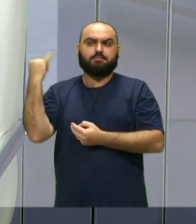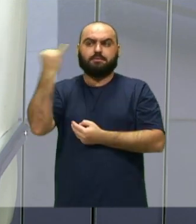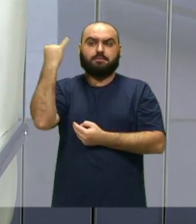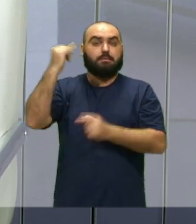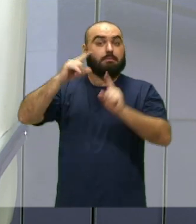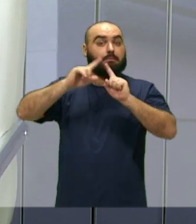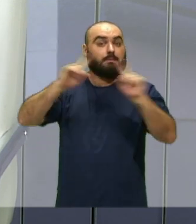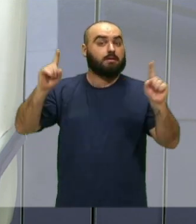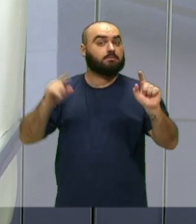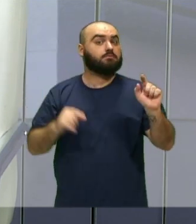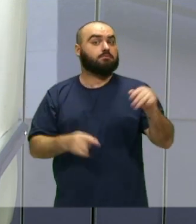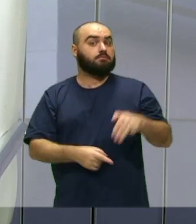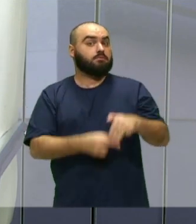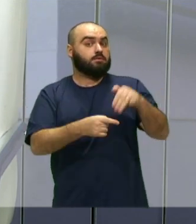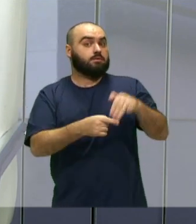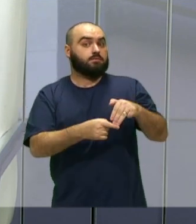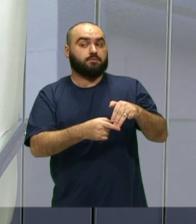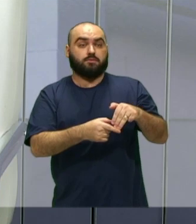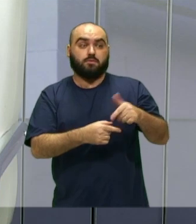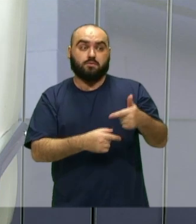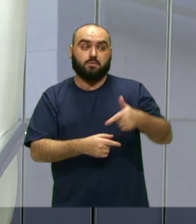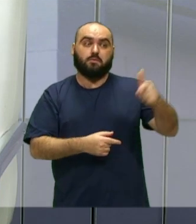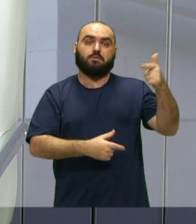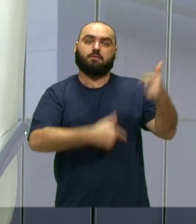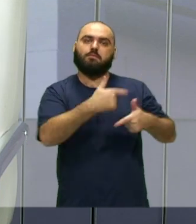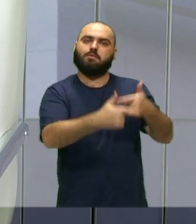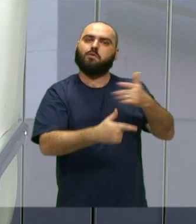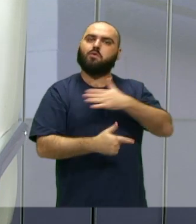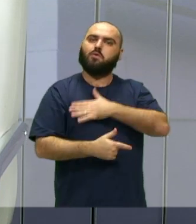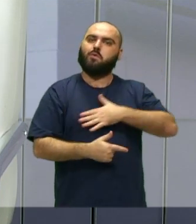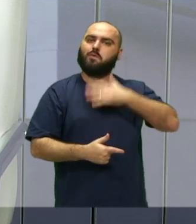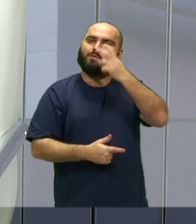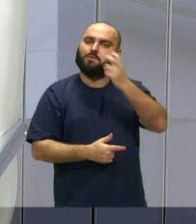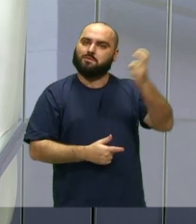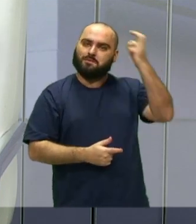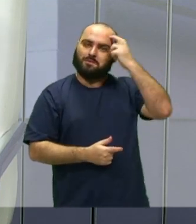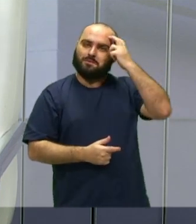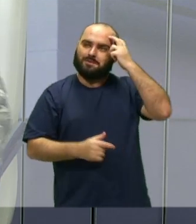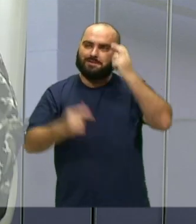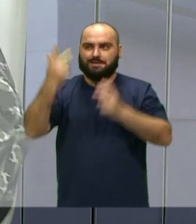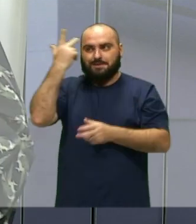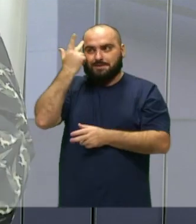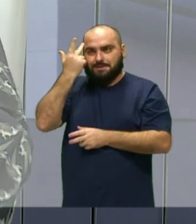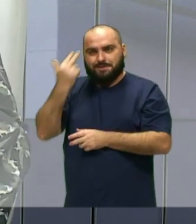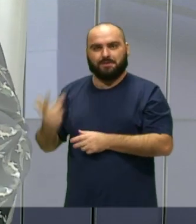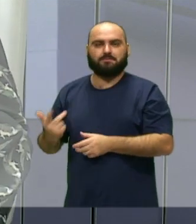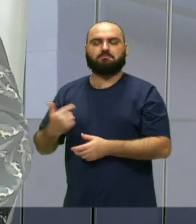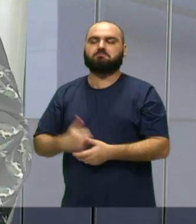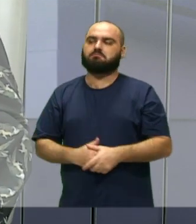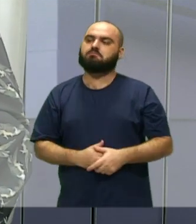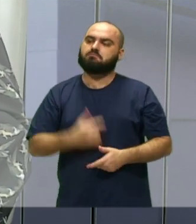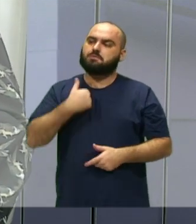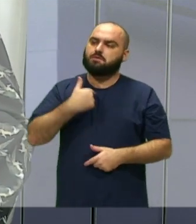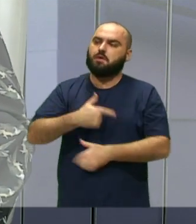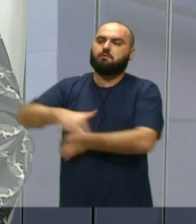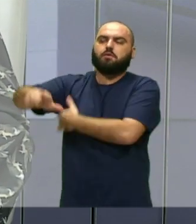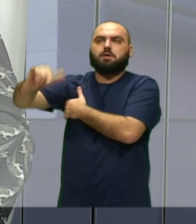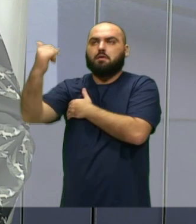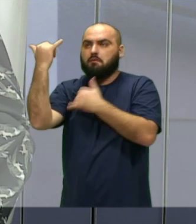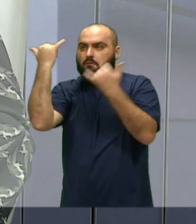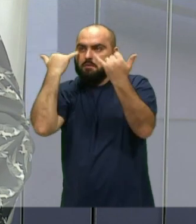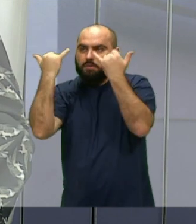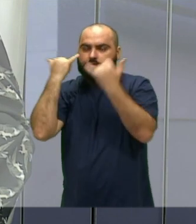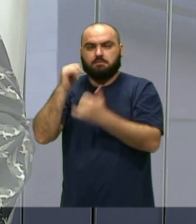município ele gira em outras pastas também, né? E eu gosto muito da cultura, gosto muito da história. E eu fui fazer uma busca de informações lá